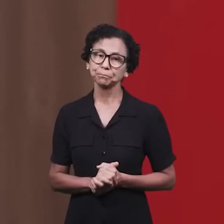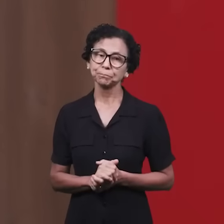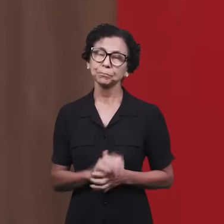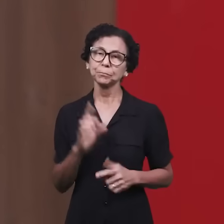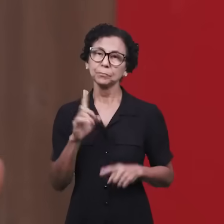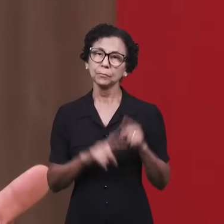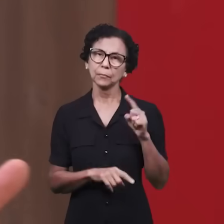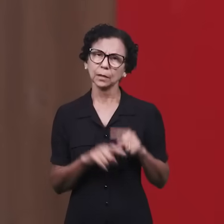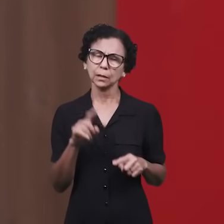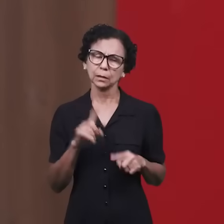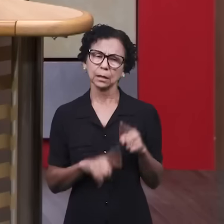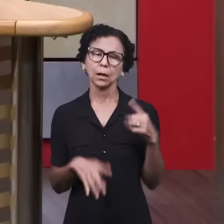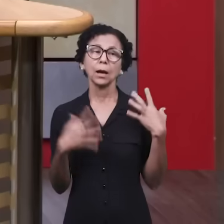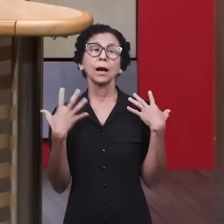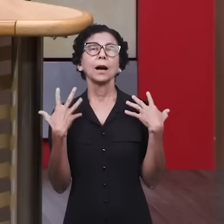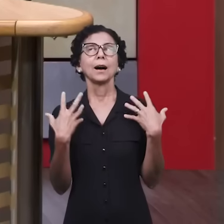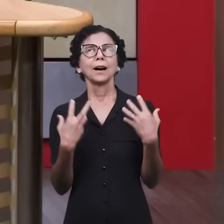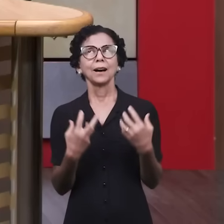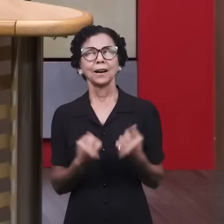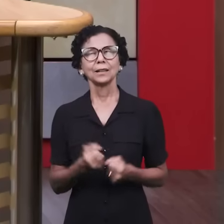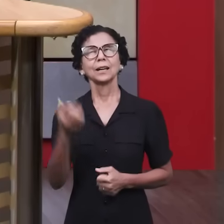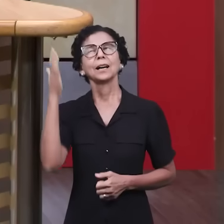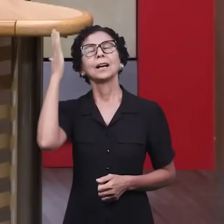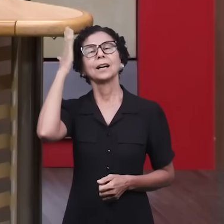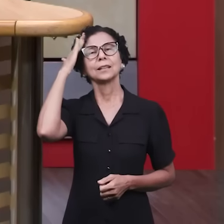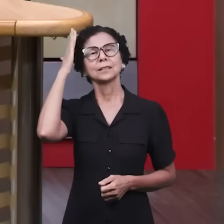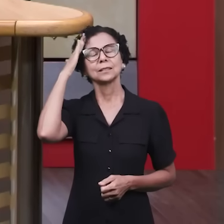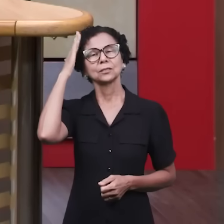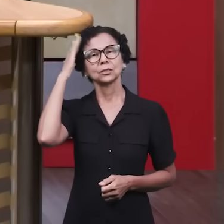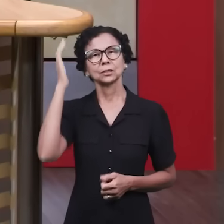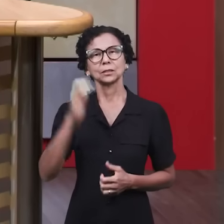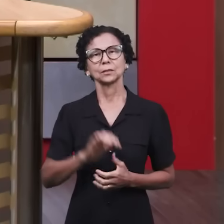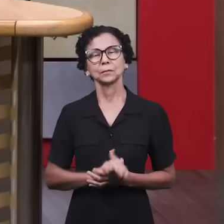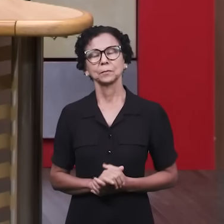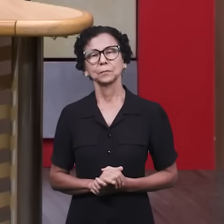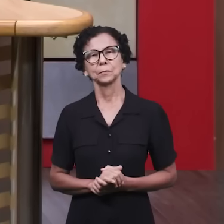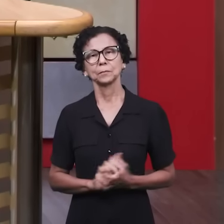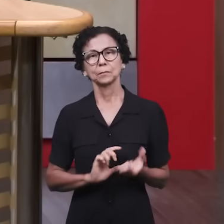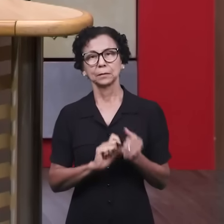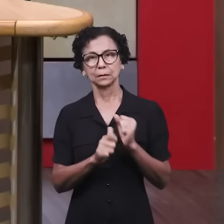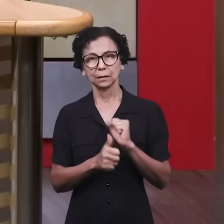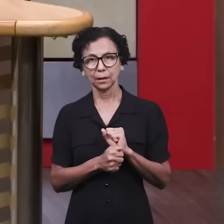vida, só ele para a gente poder entender. Olha só, nós hoje falamos em